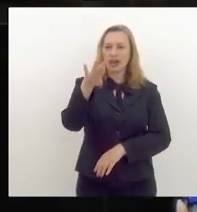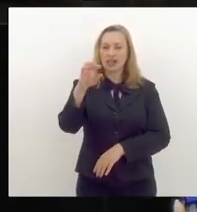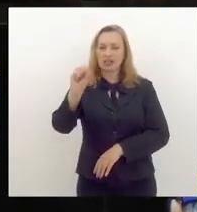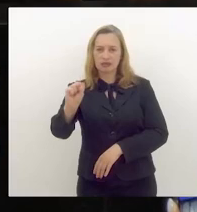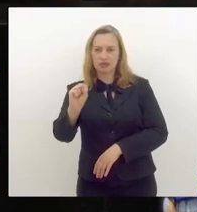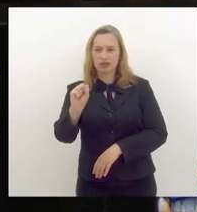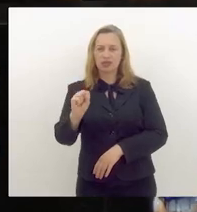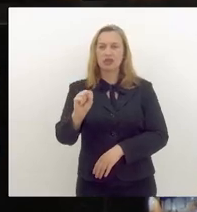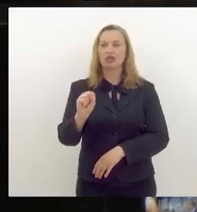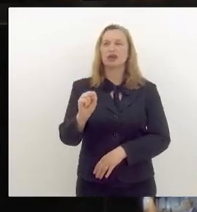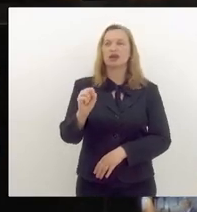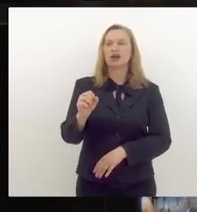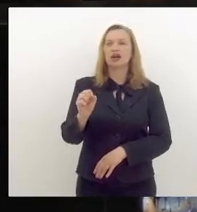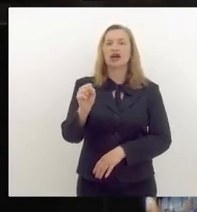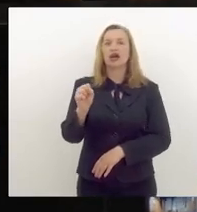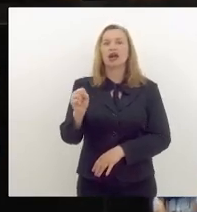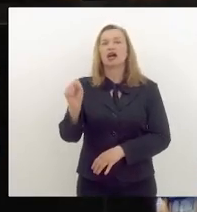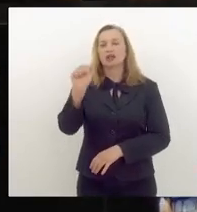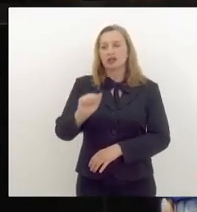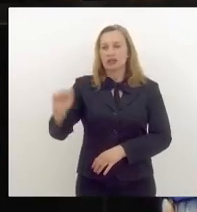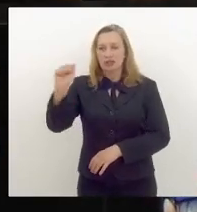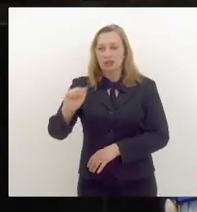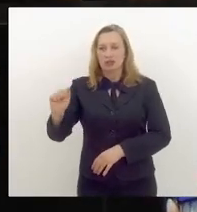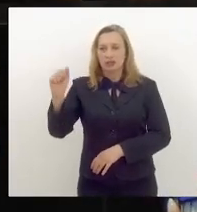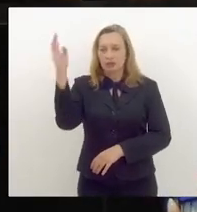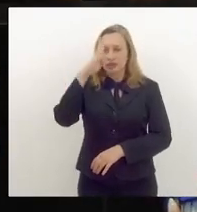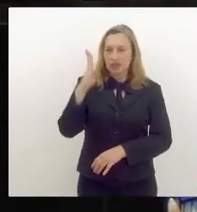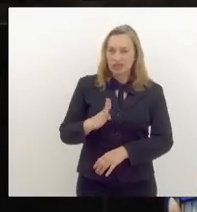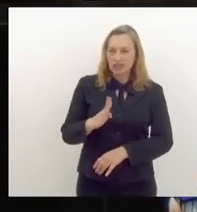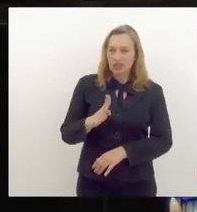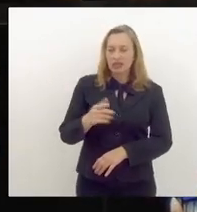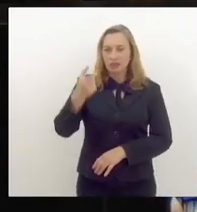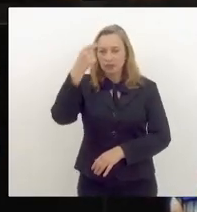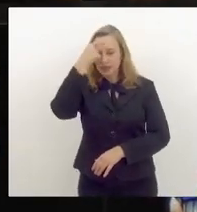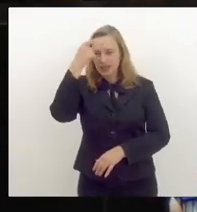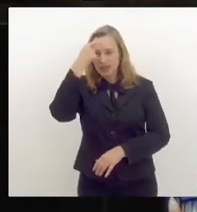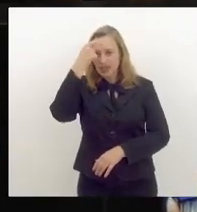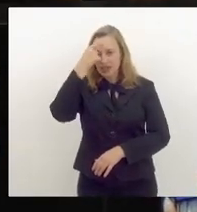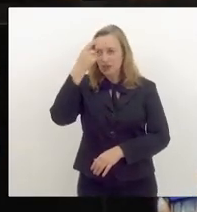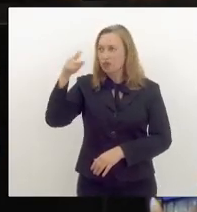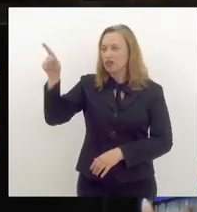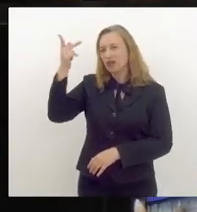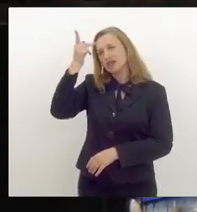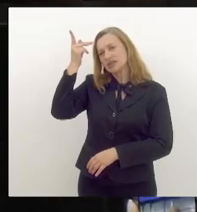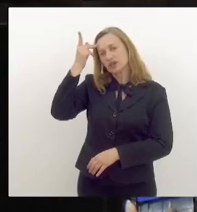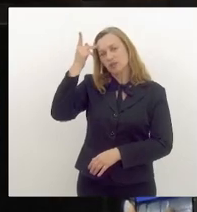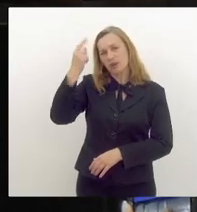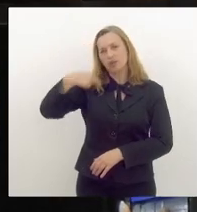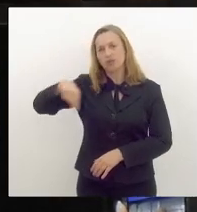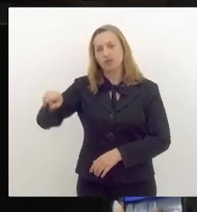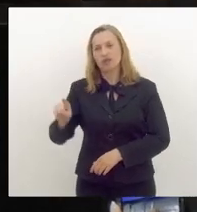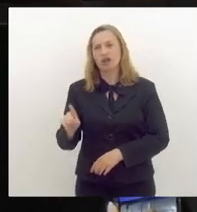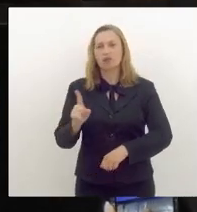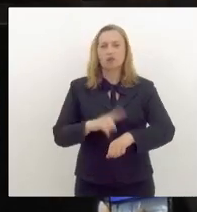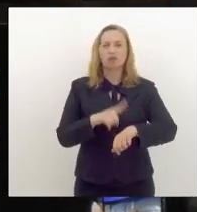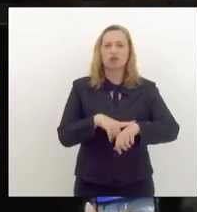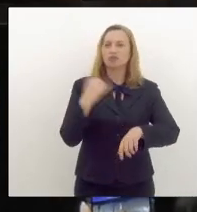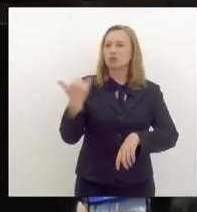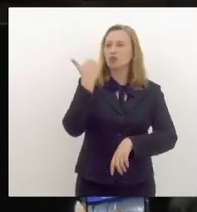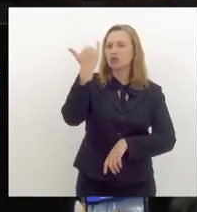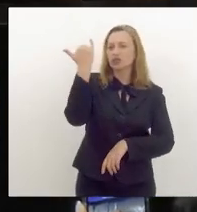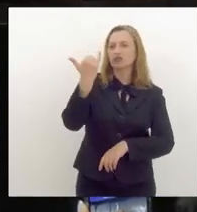Brasileira de saúde mental e o participante em São Paulo capital de uma mesa em importante